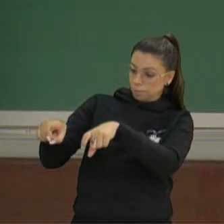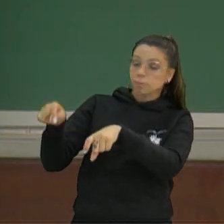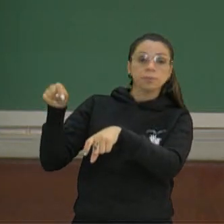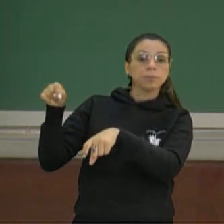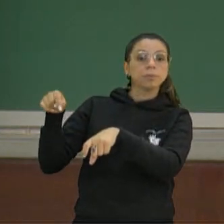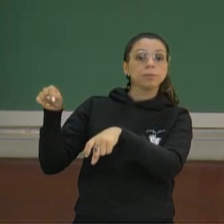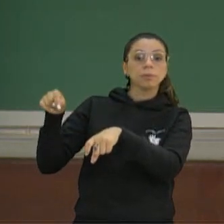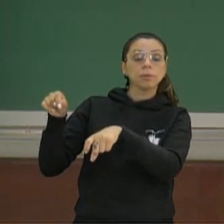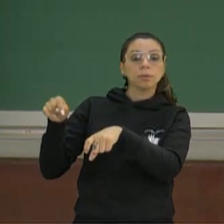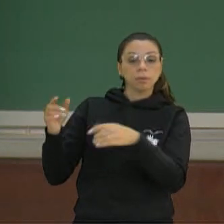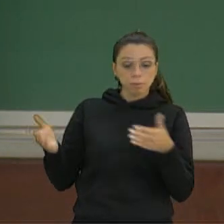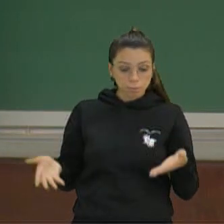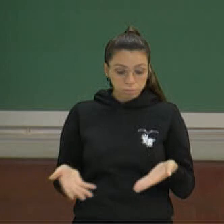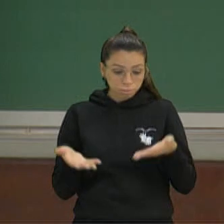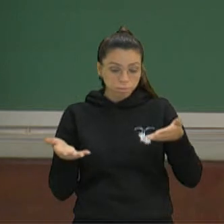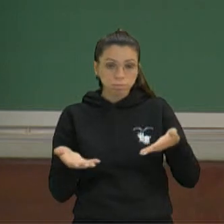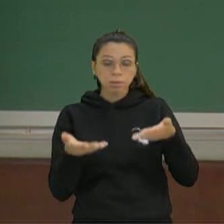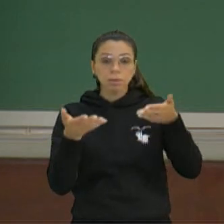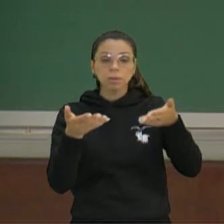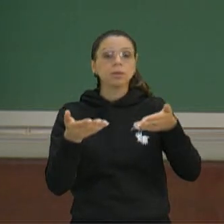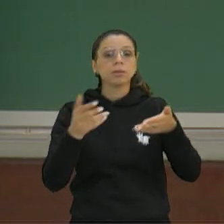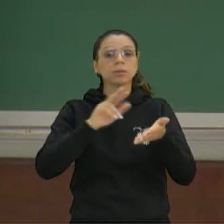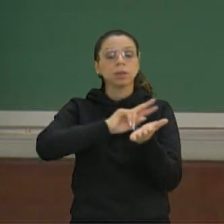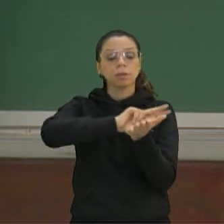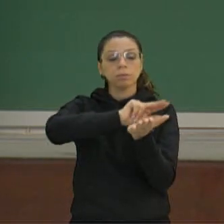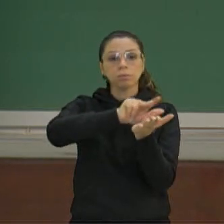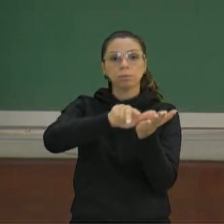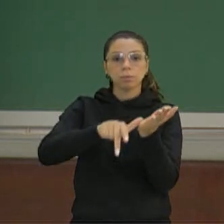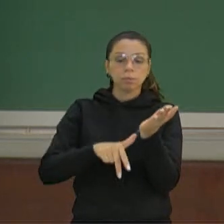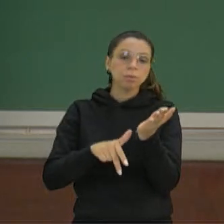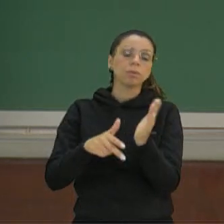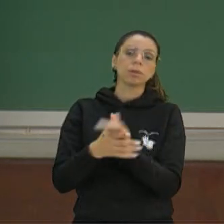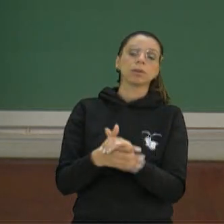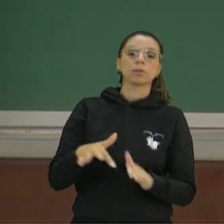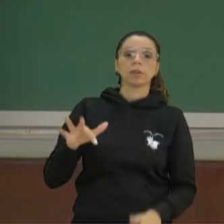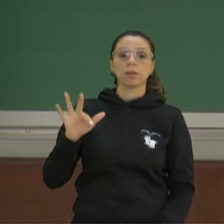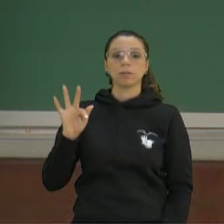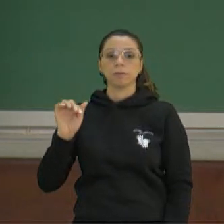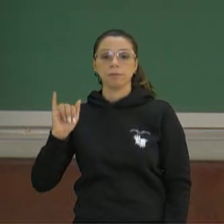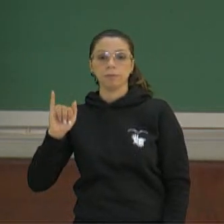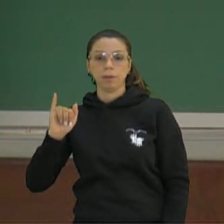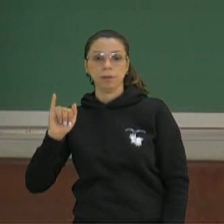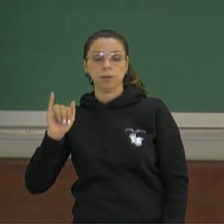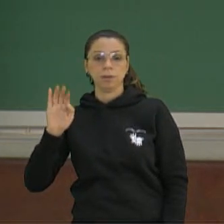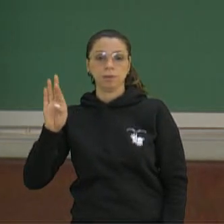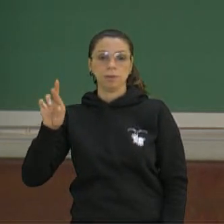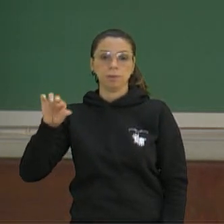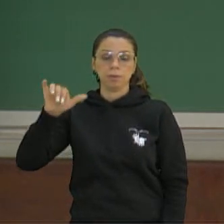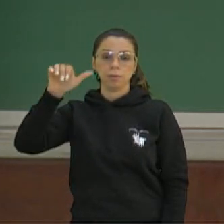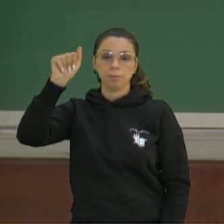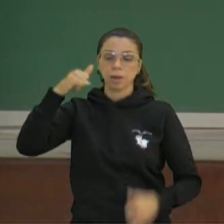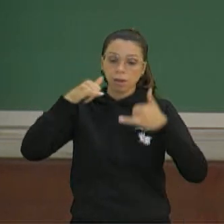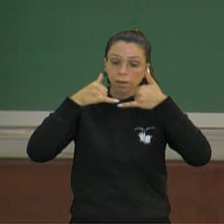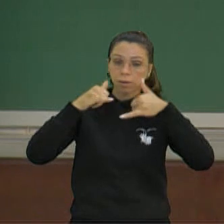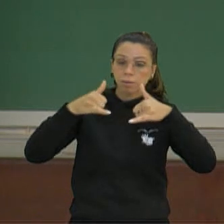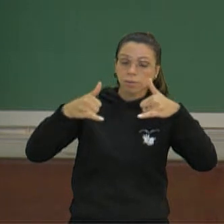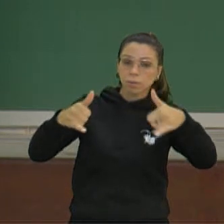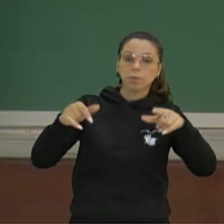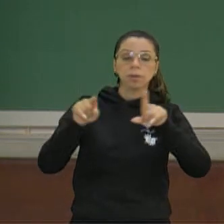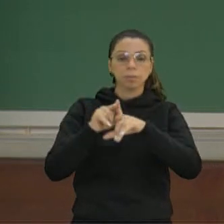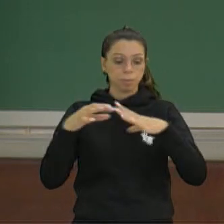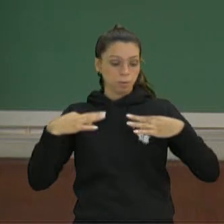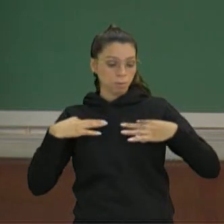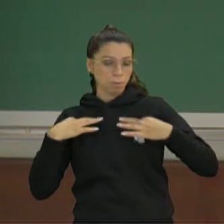mais para o fornecimento de gêneros para a produção de fibras, de energia, matéria-prima para as